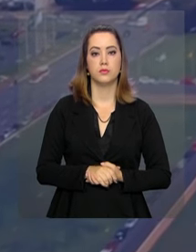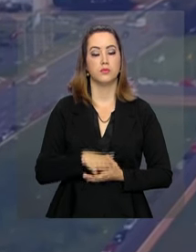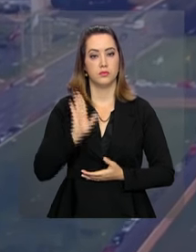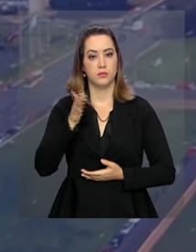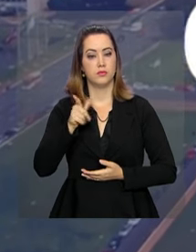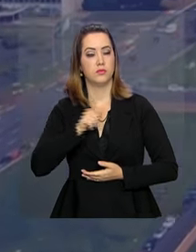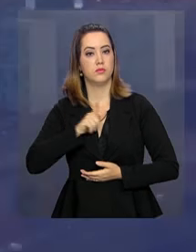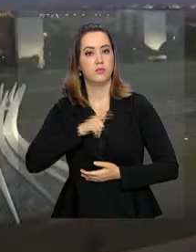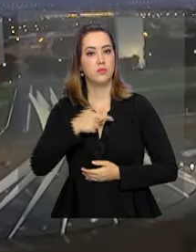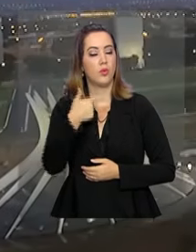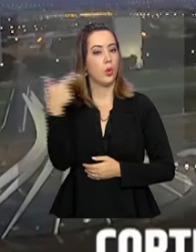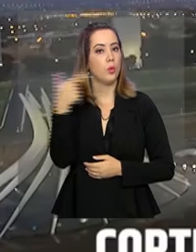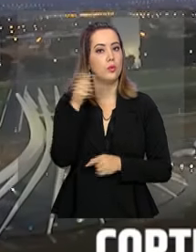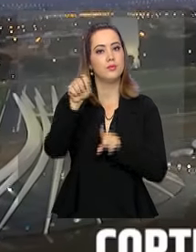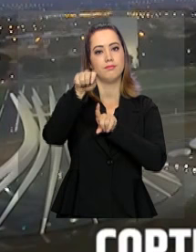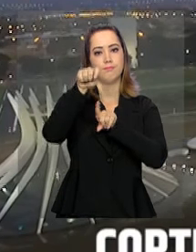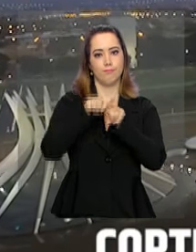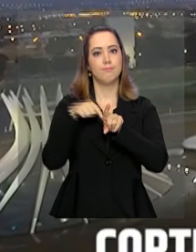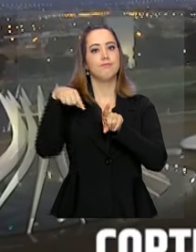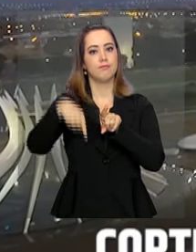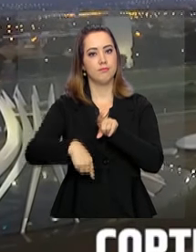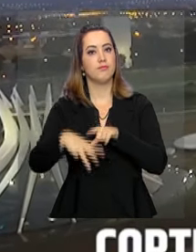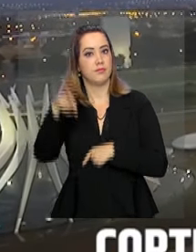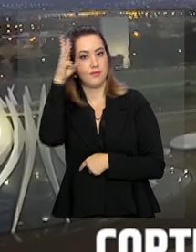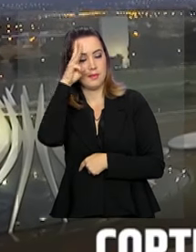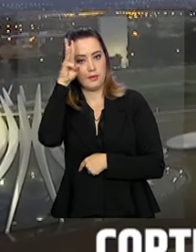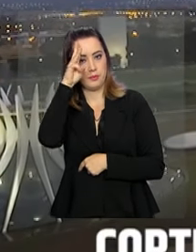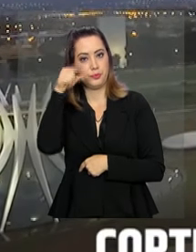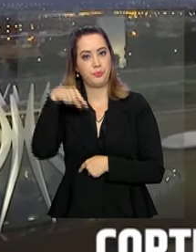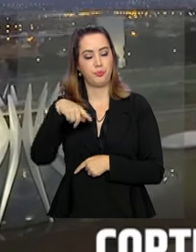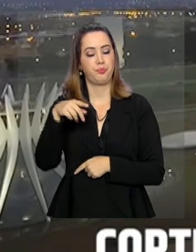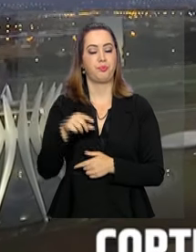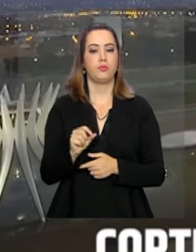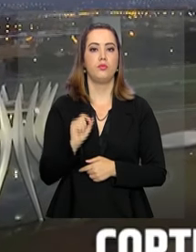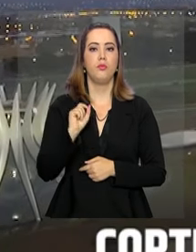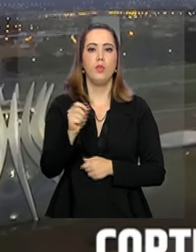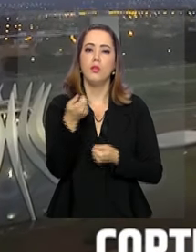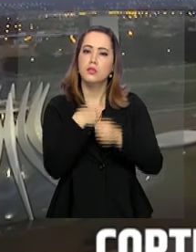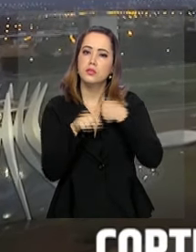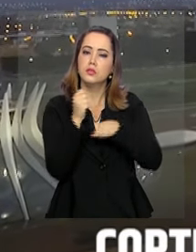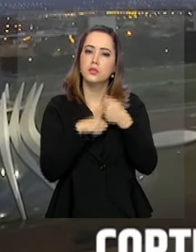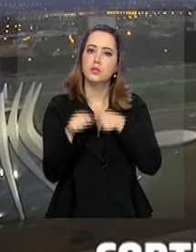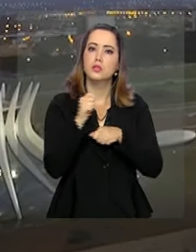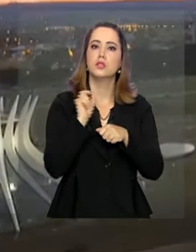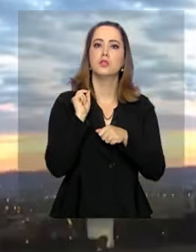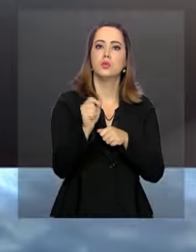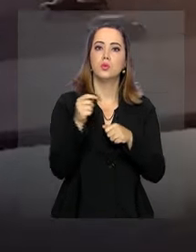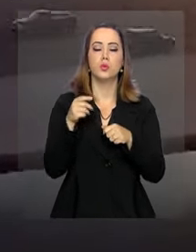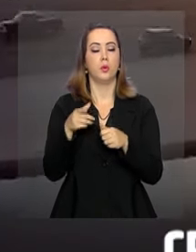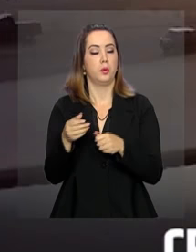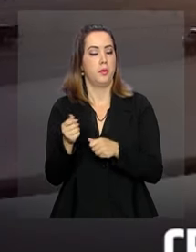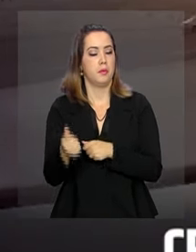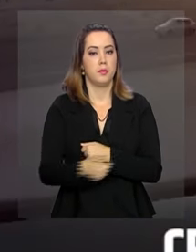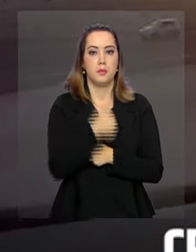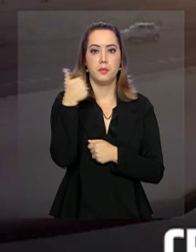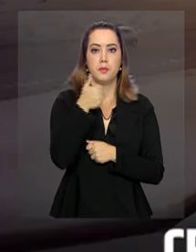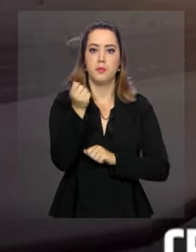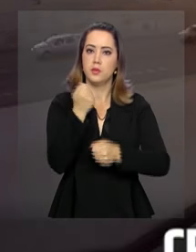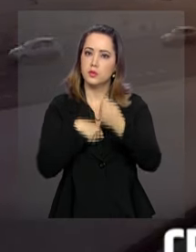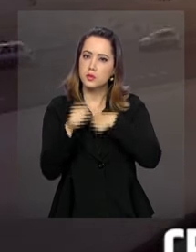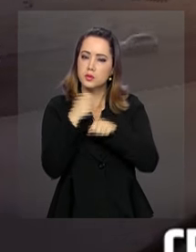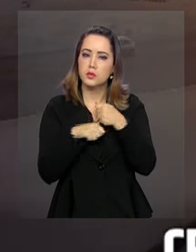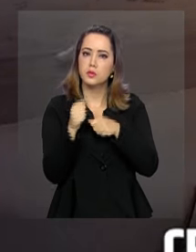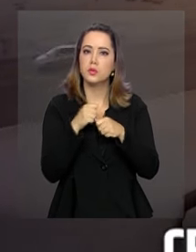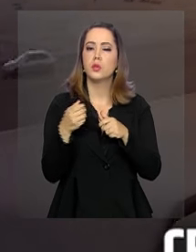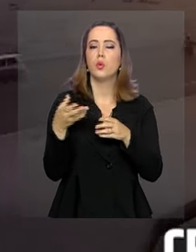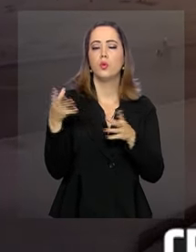Já se passaram dois meses completados nesta terça-feira. Na economia, medidas para sanear as contas públicas. Entre elas, a